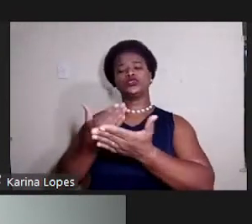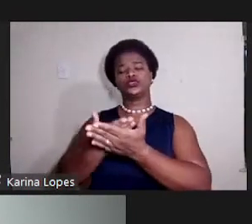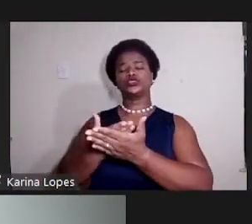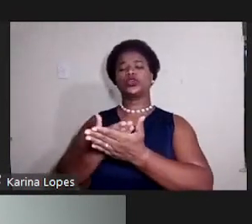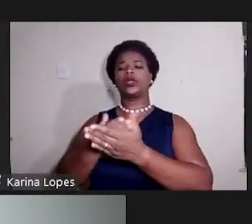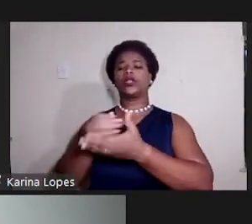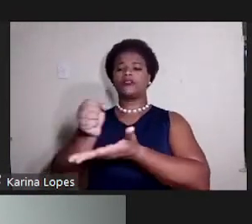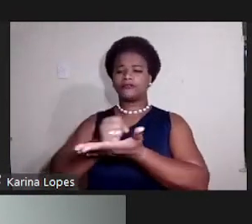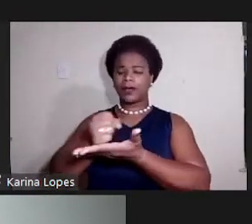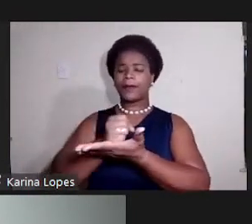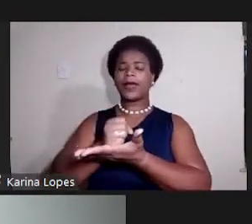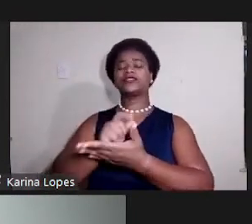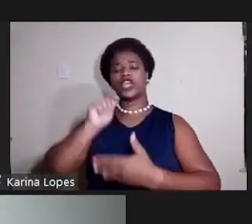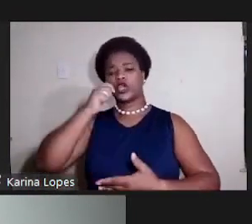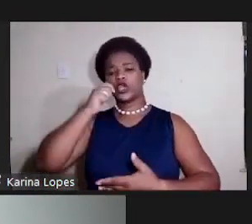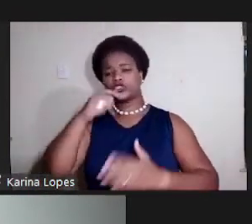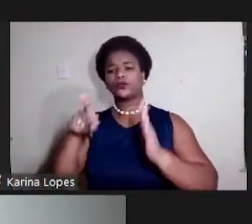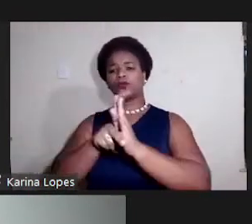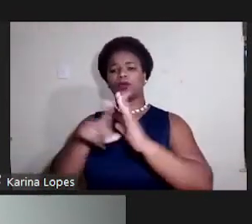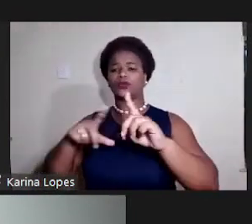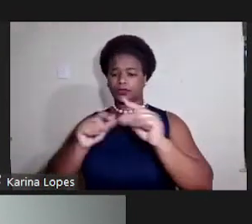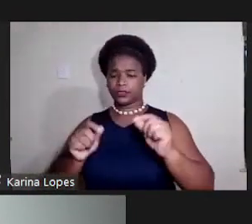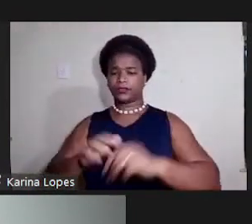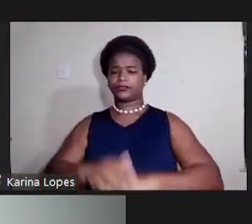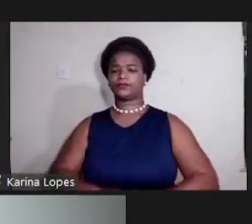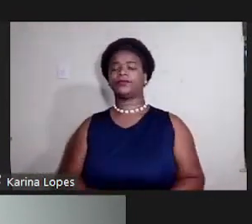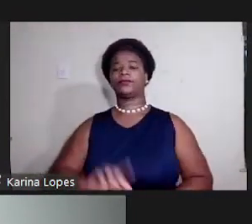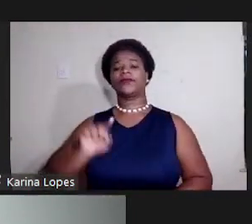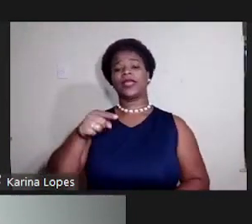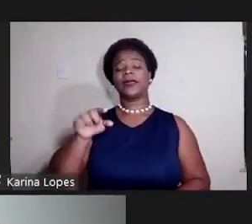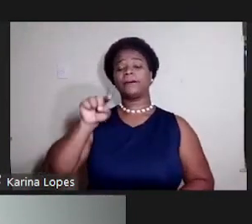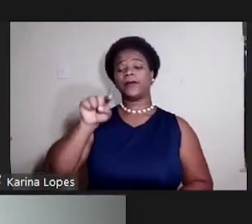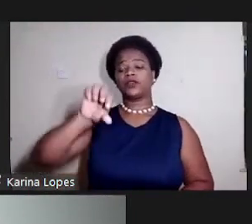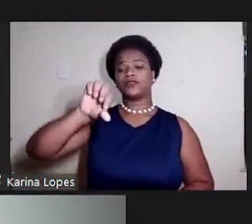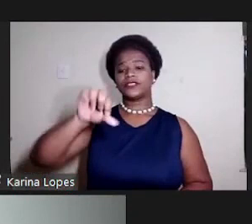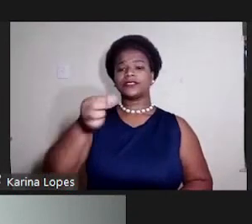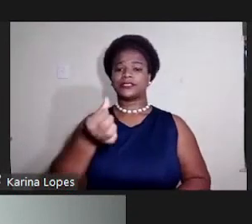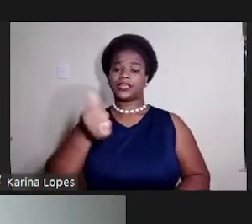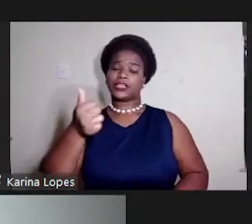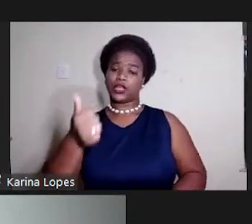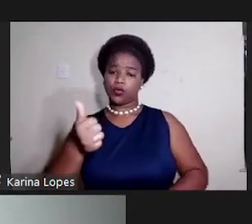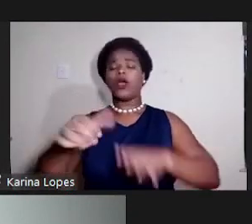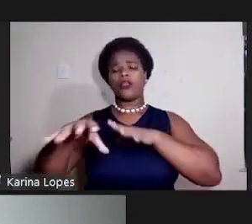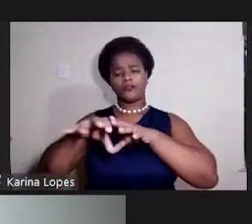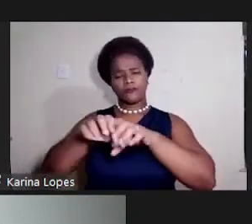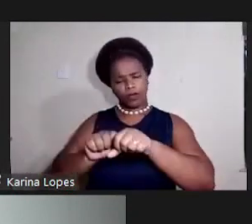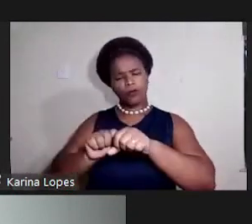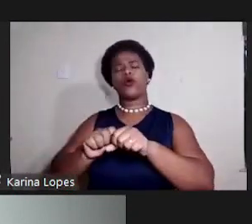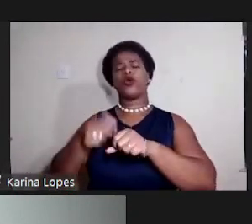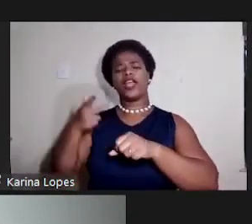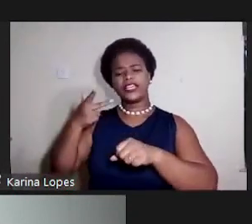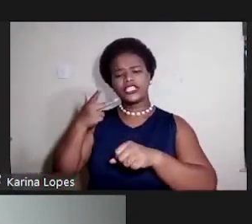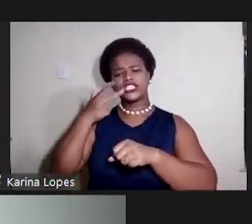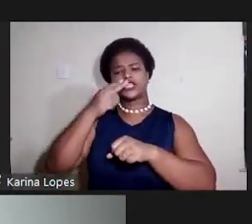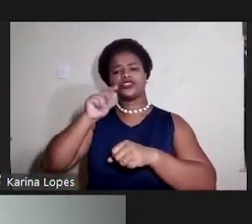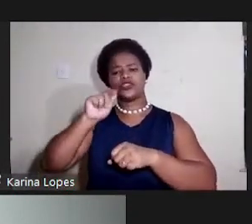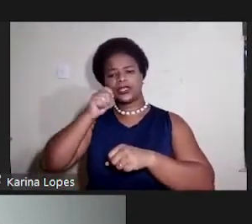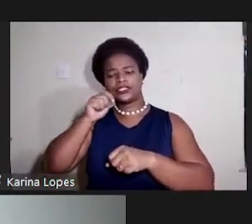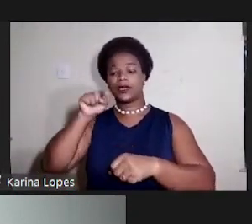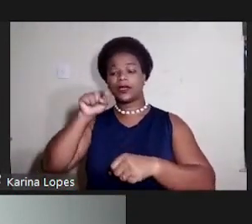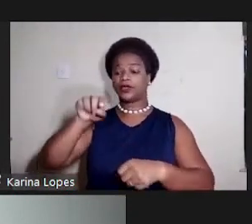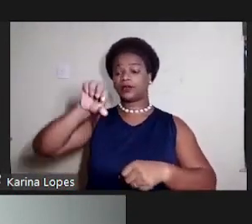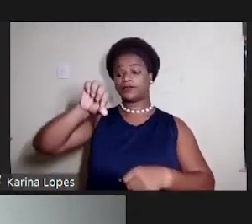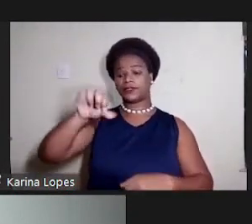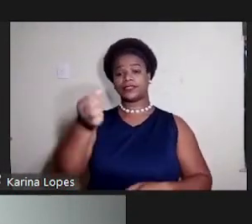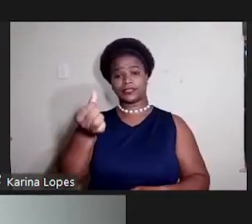em 1961 e formou-se cirurgião-dentista em 1963,